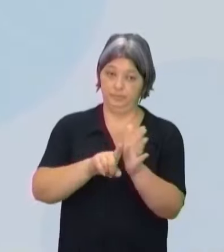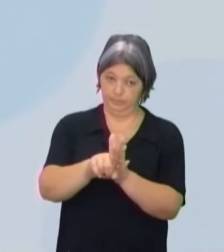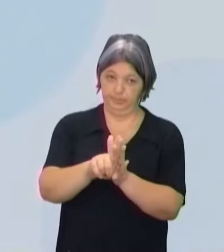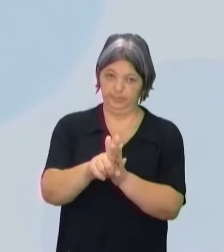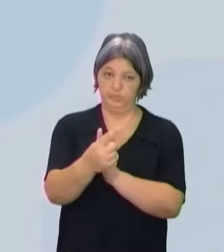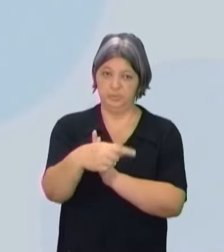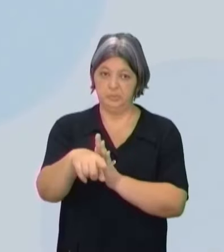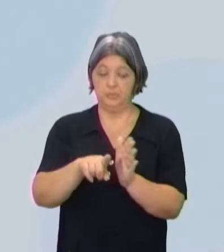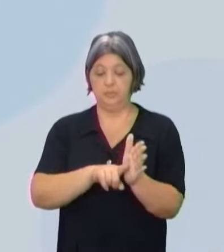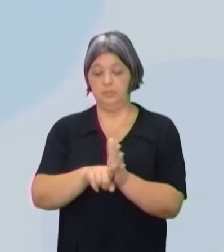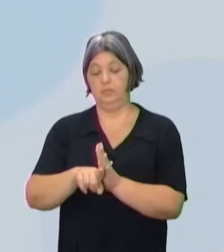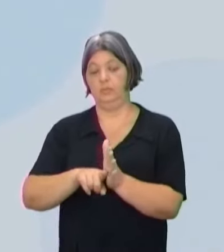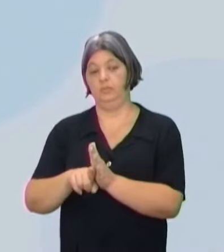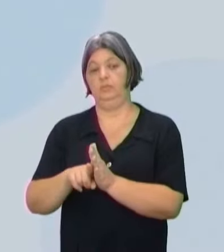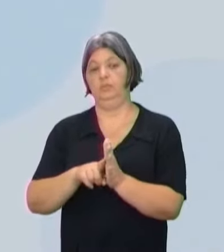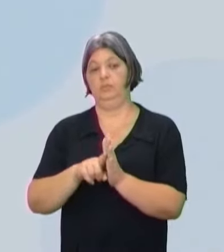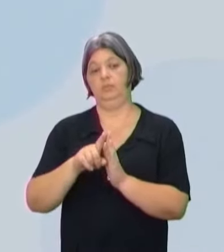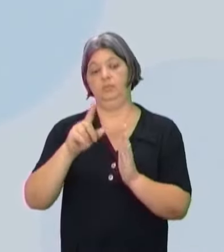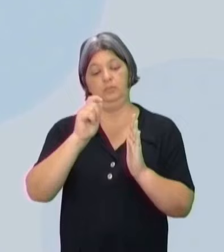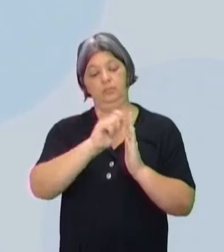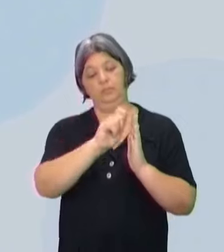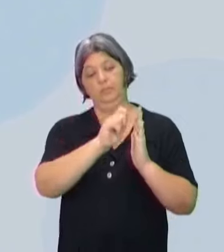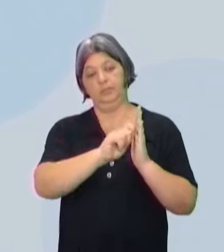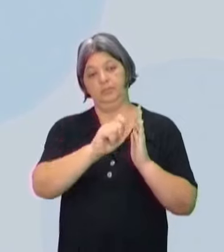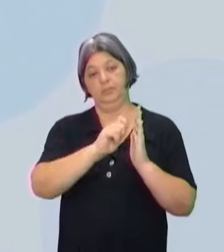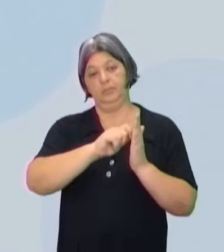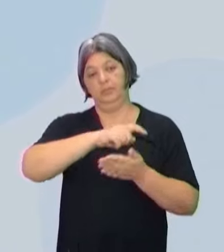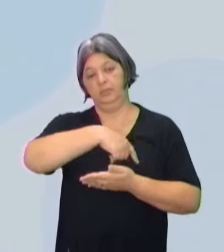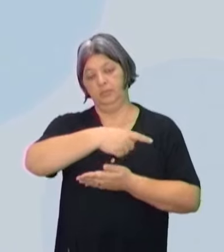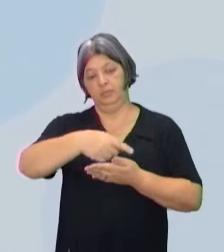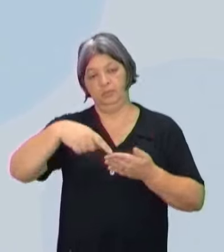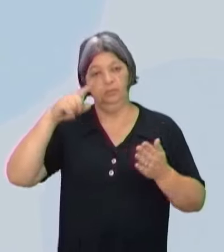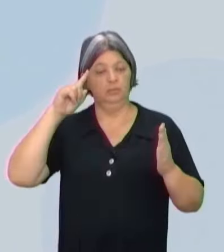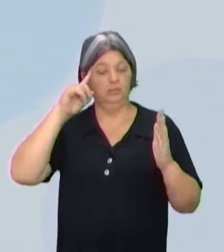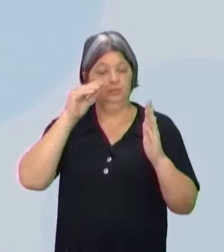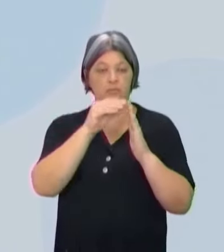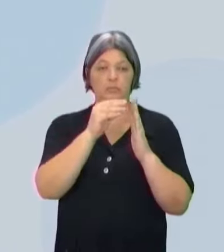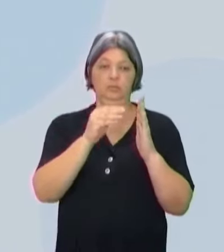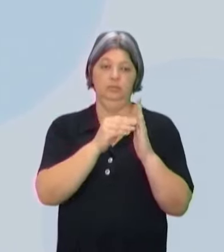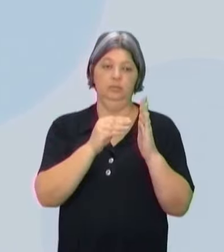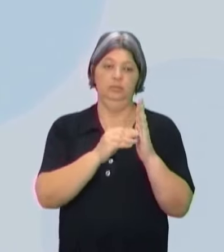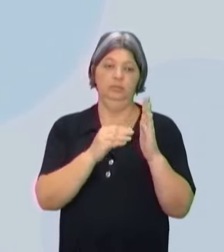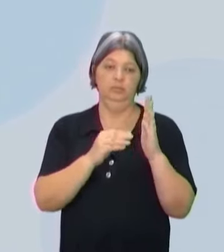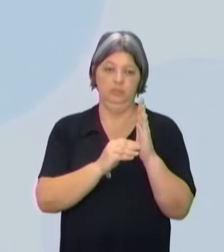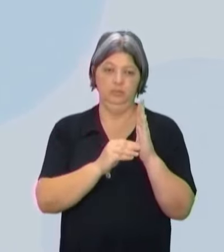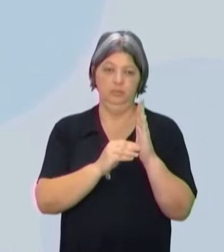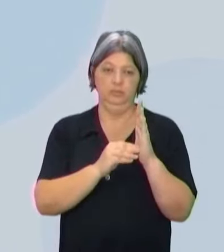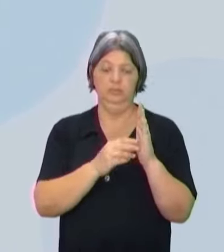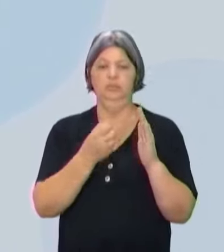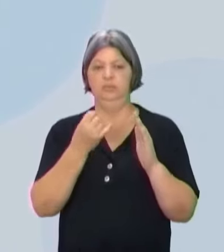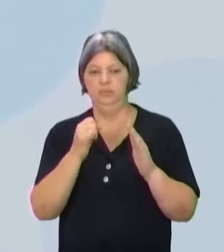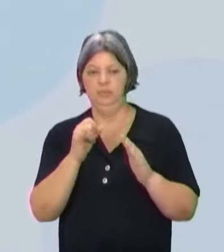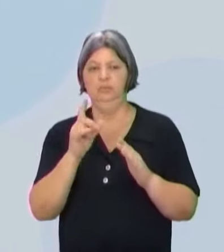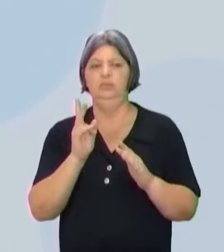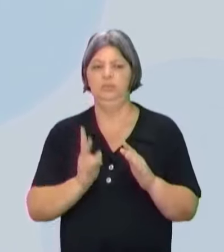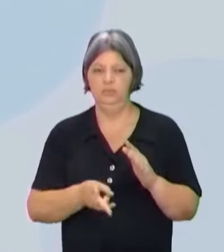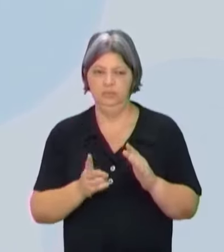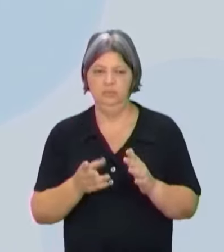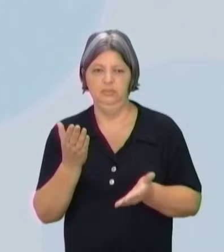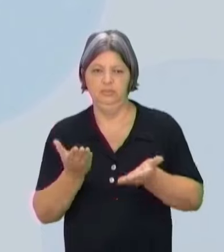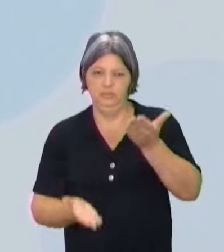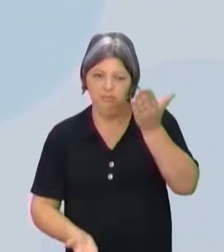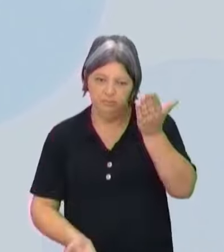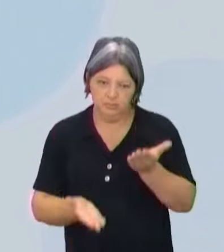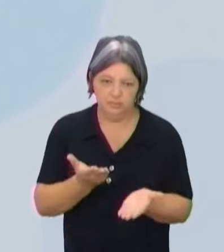vocês investigarem e colocarem as observações no seu diário de bordo. Se ela se mantém ou se não se